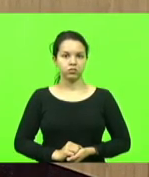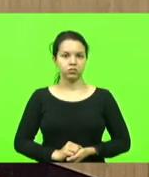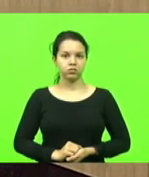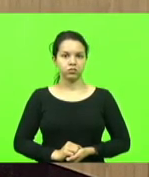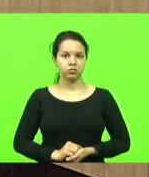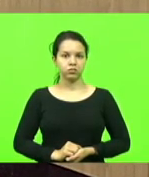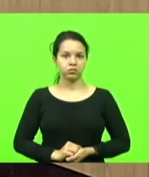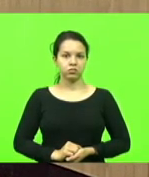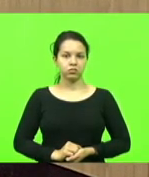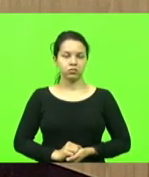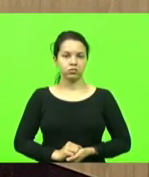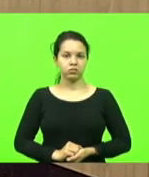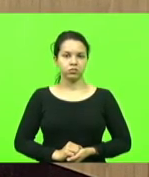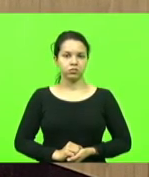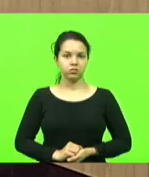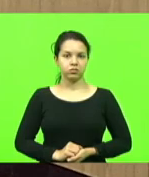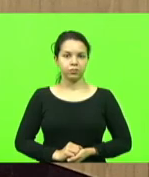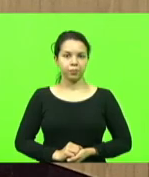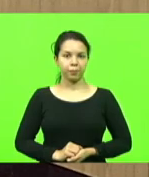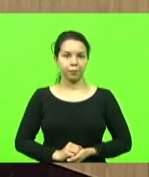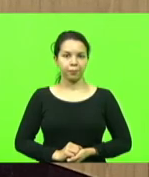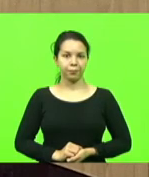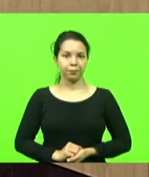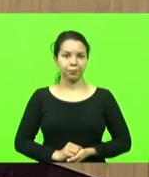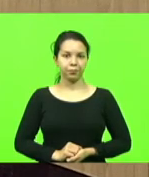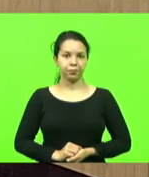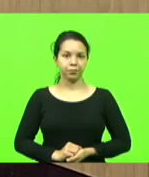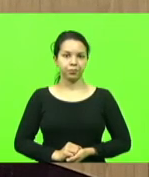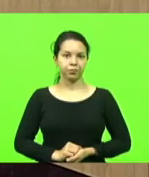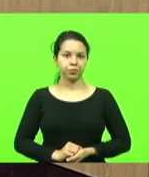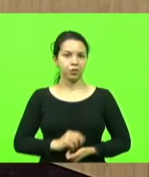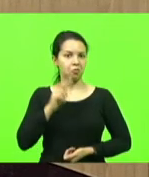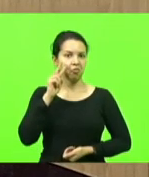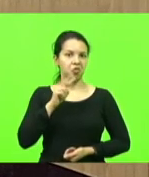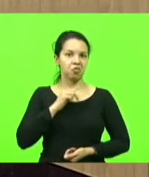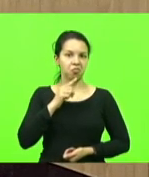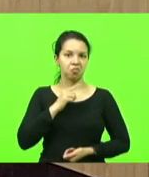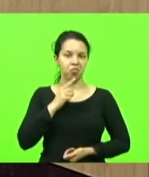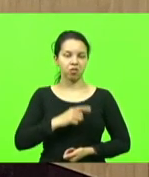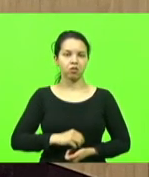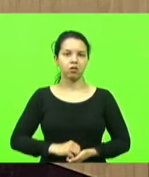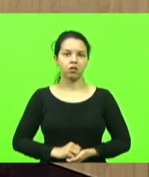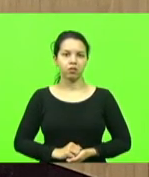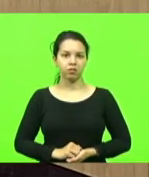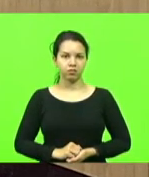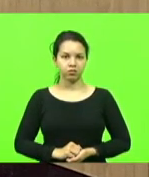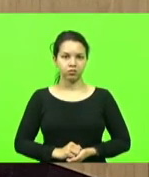Quem se manifestou? Não estou conseguindo ver.